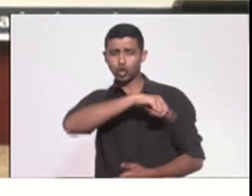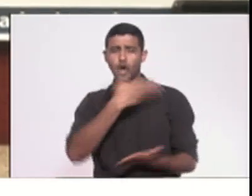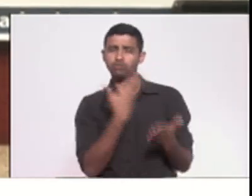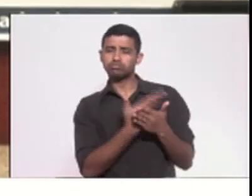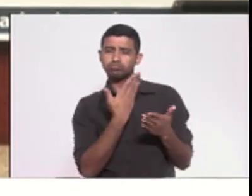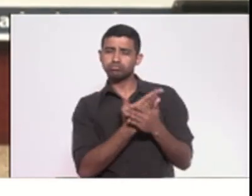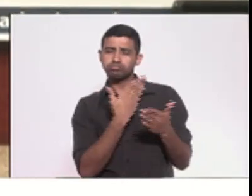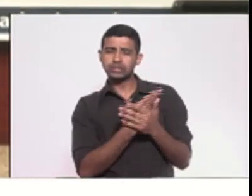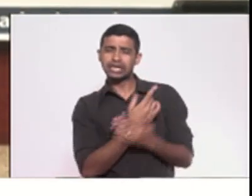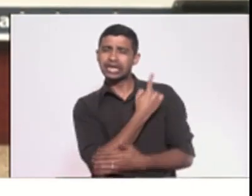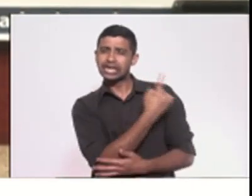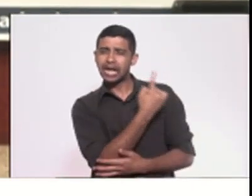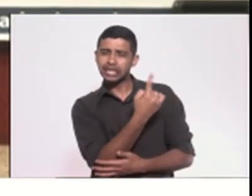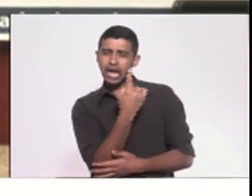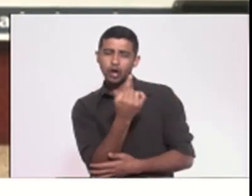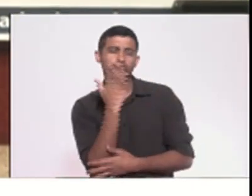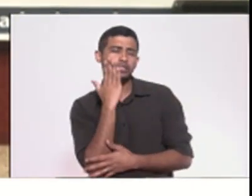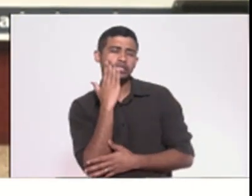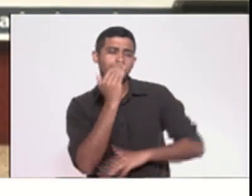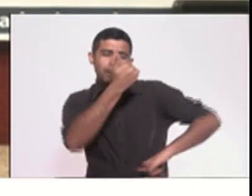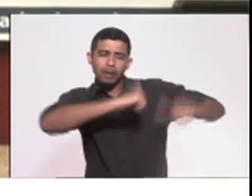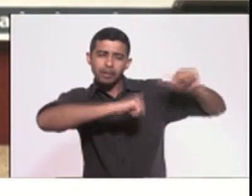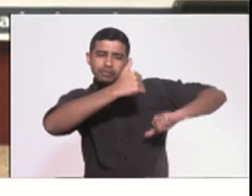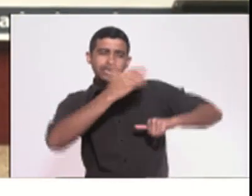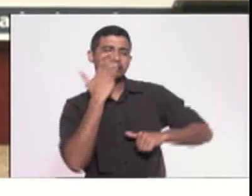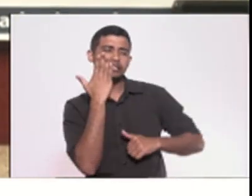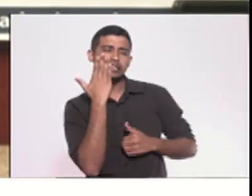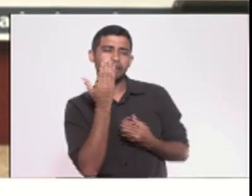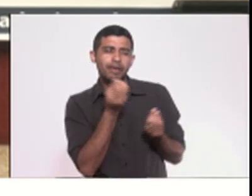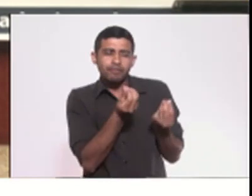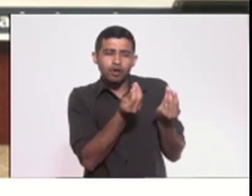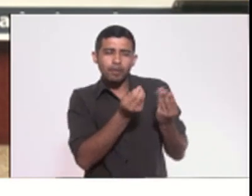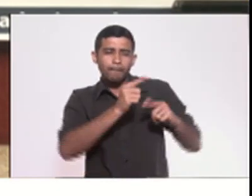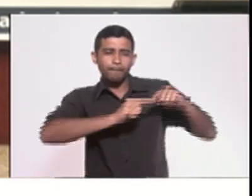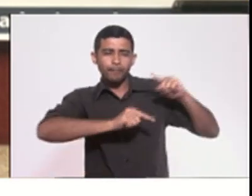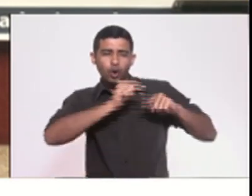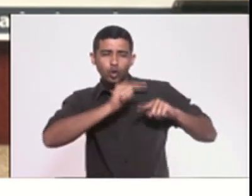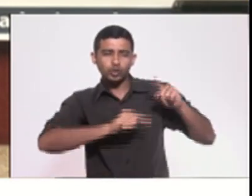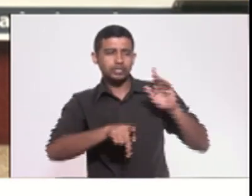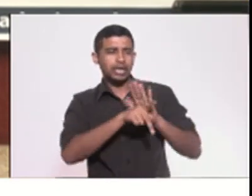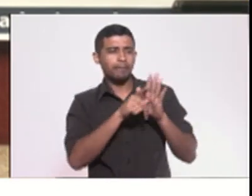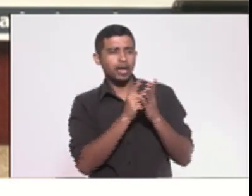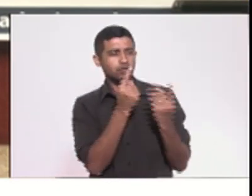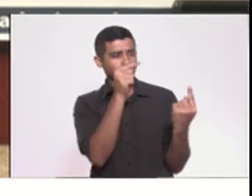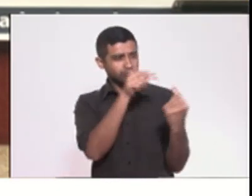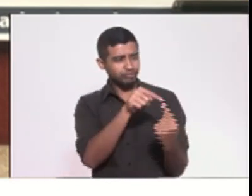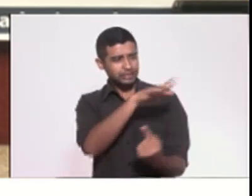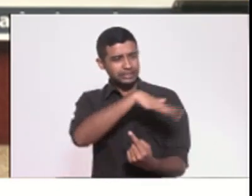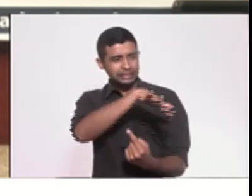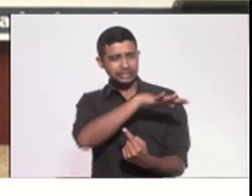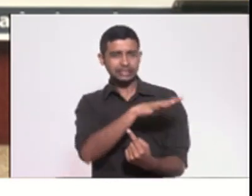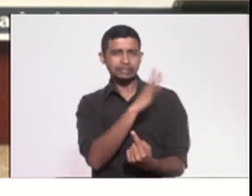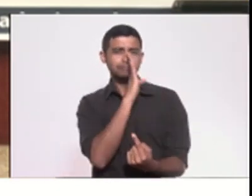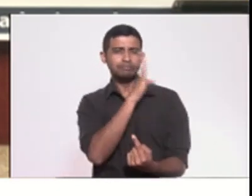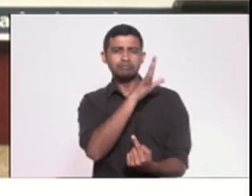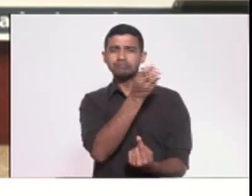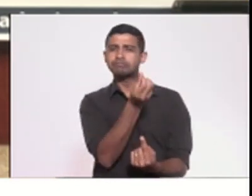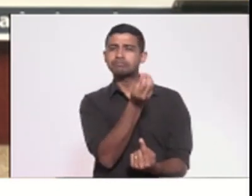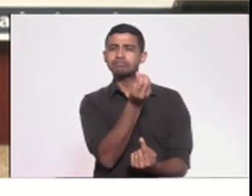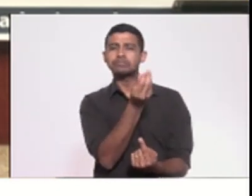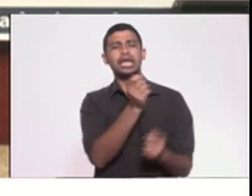esses organismos, vendo o potencial de produção de produtos ou da aplicação direta deles para